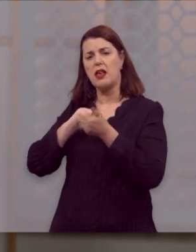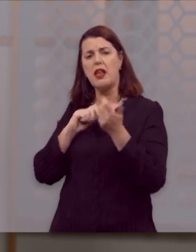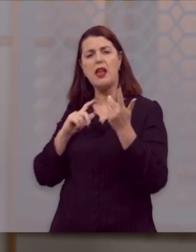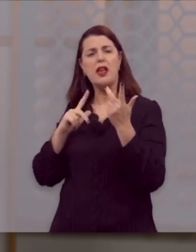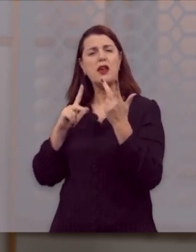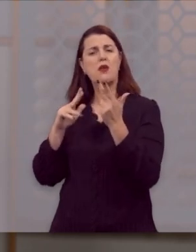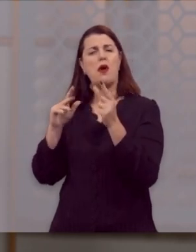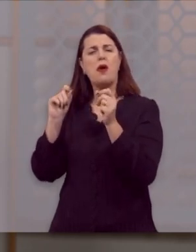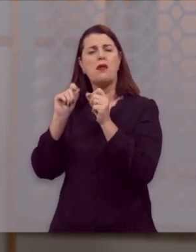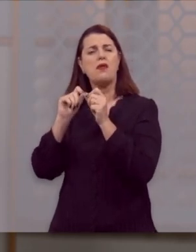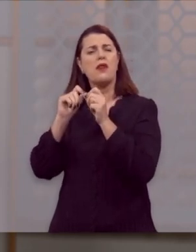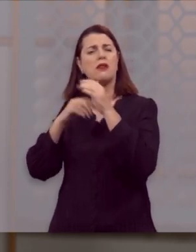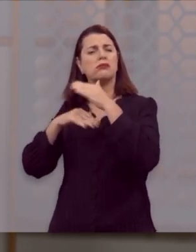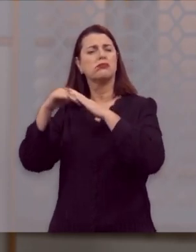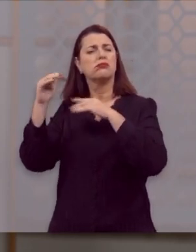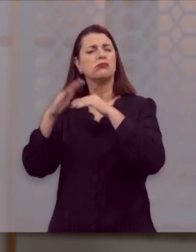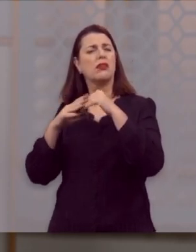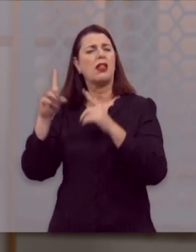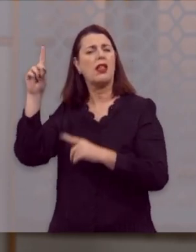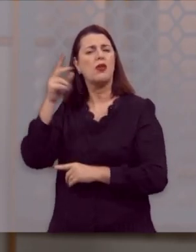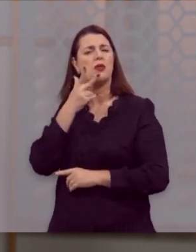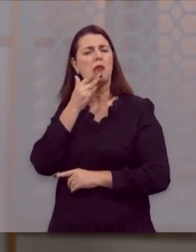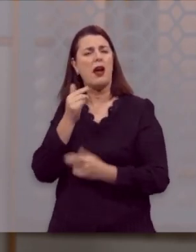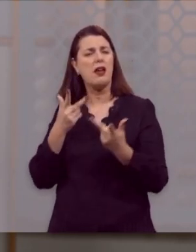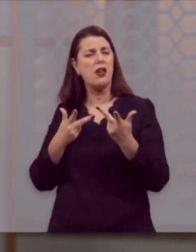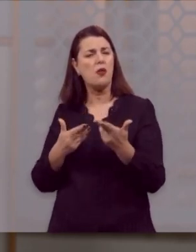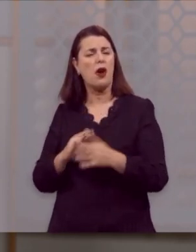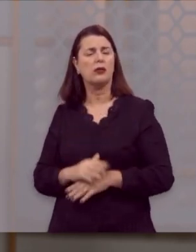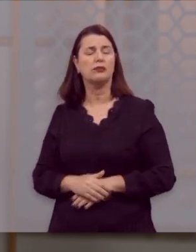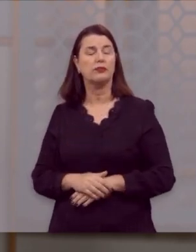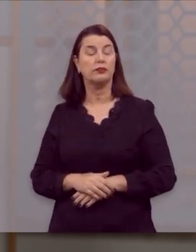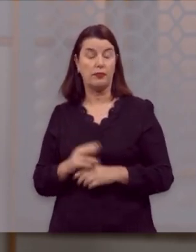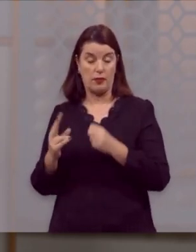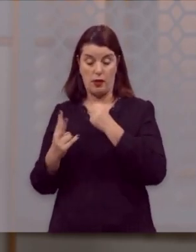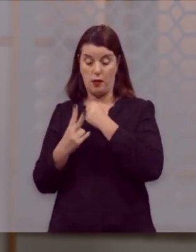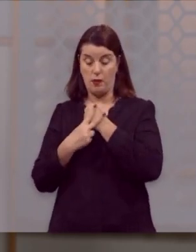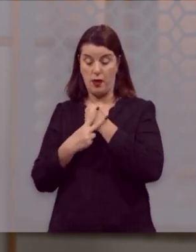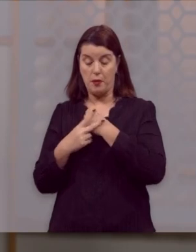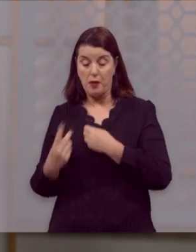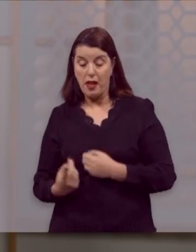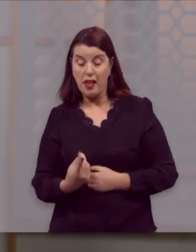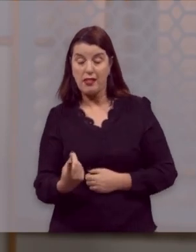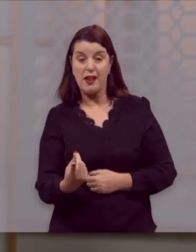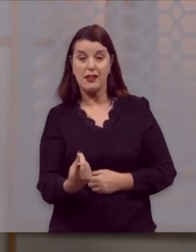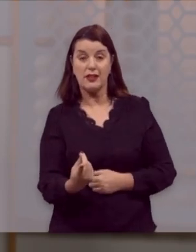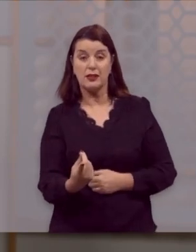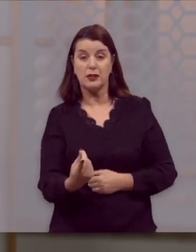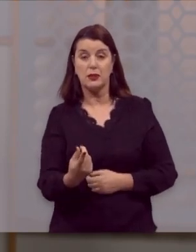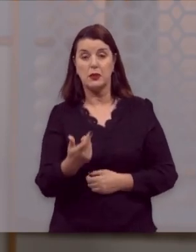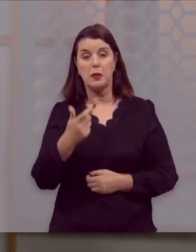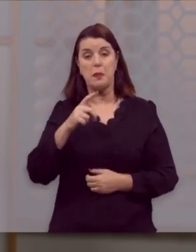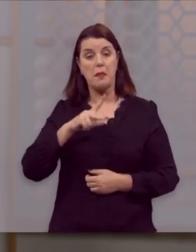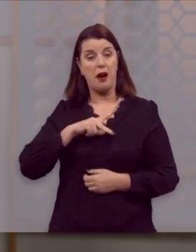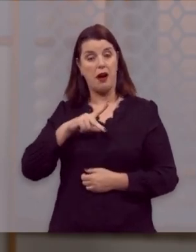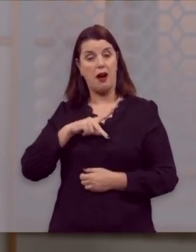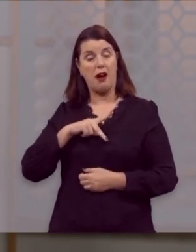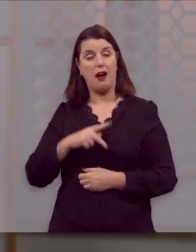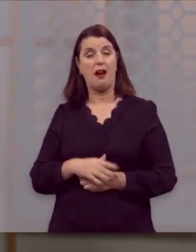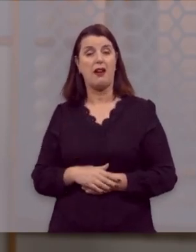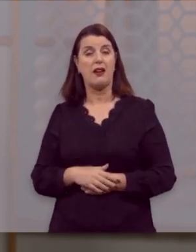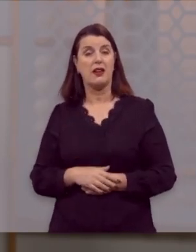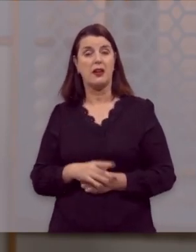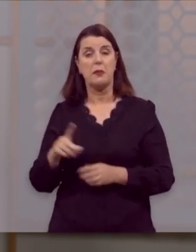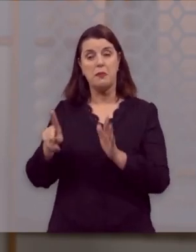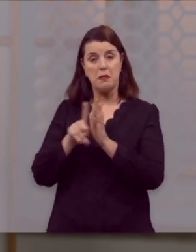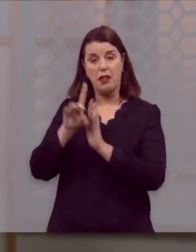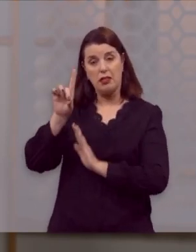as mesmas obras do Pai. Então o verbo é eterno, ele é pessoal,